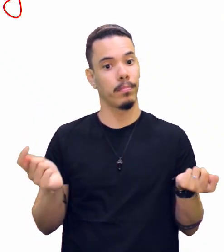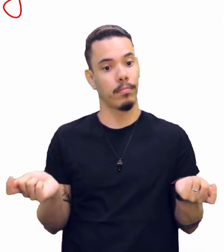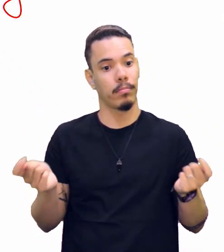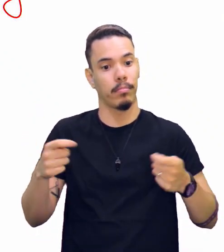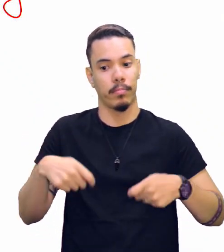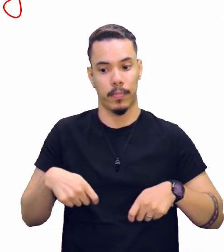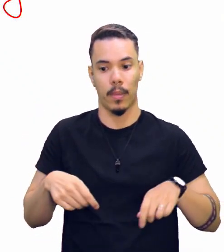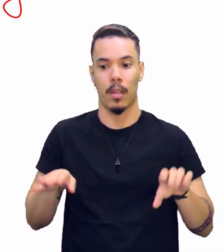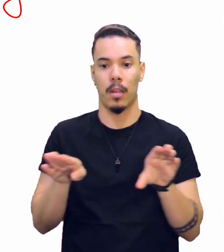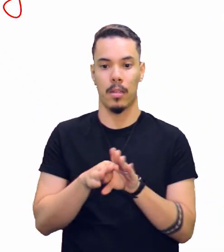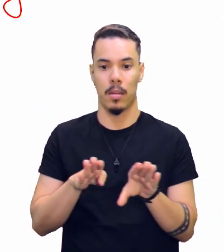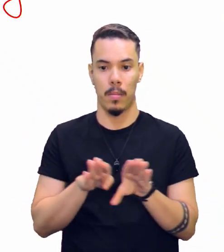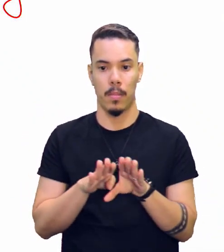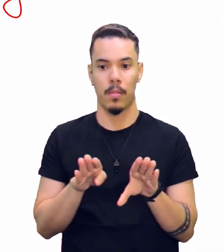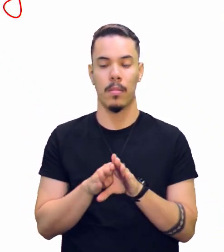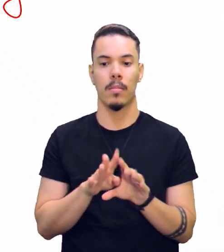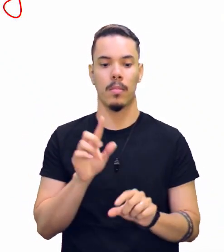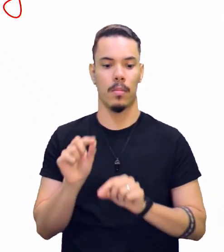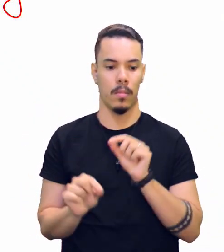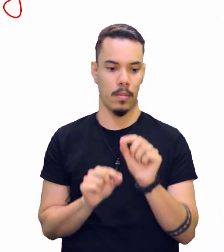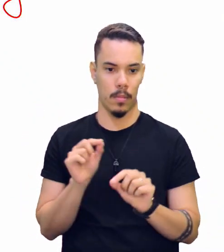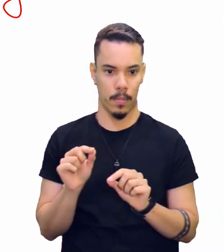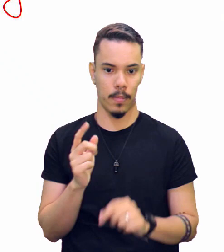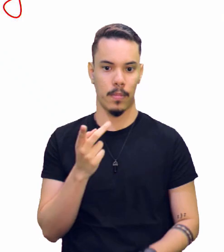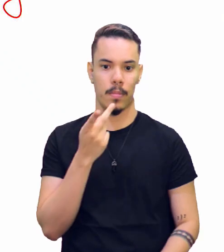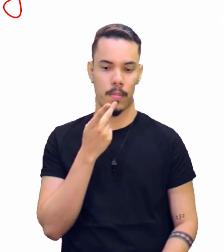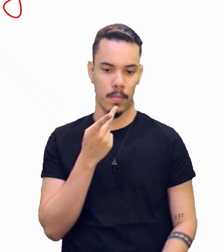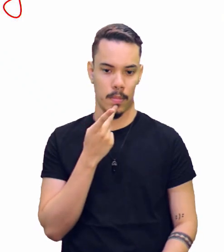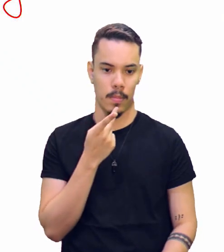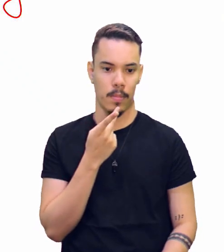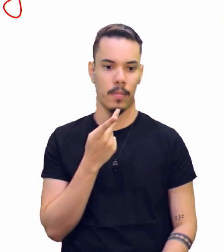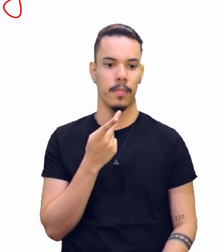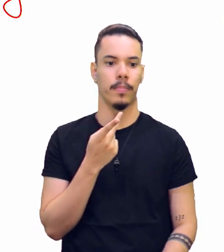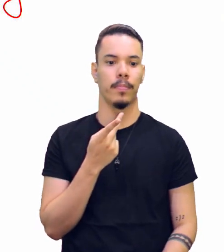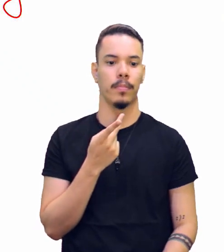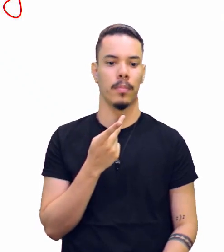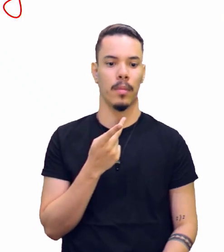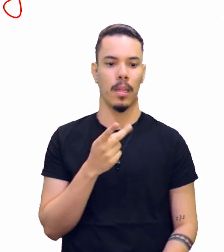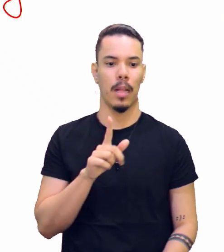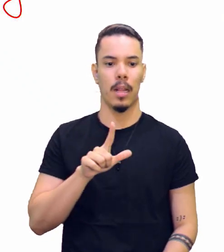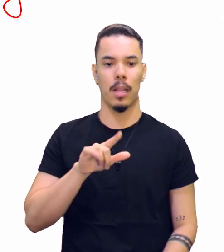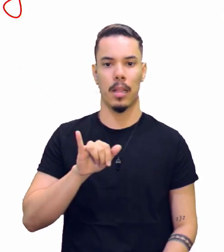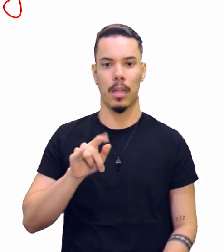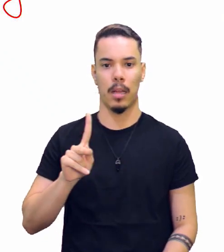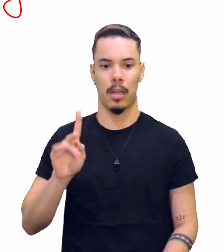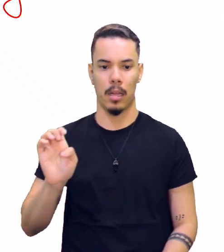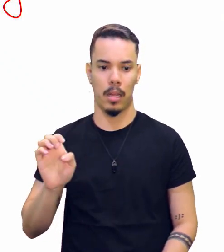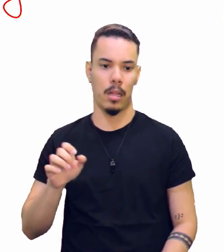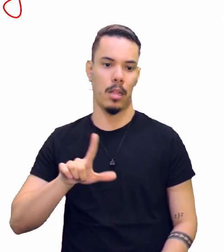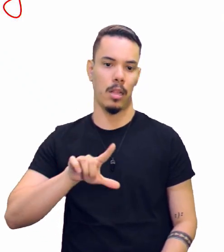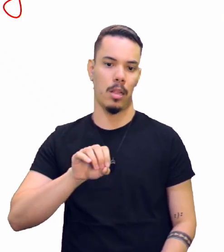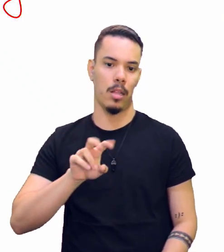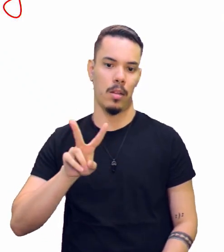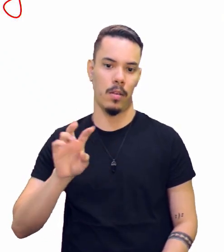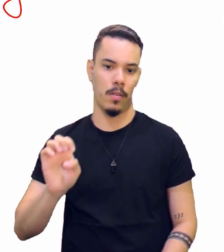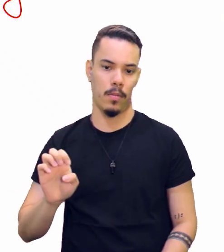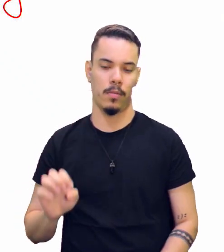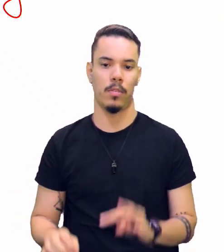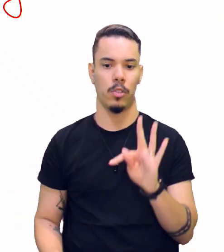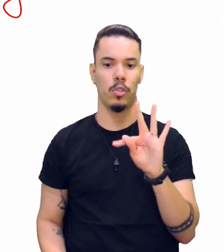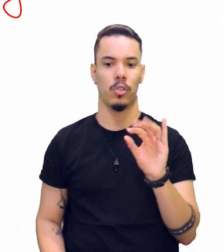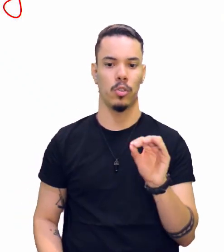também tranquilamente falar I like ou I love to